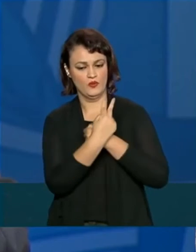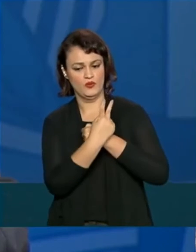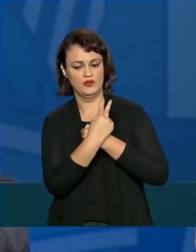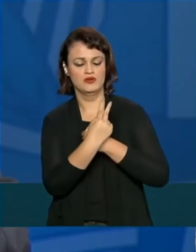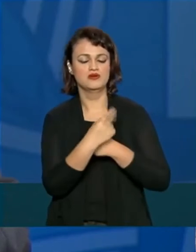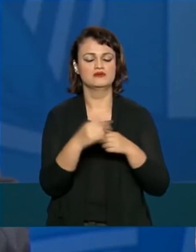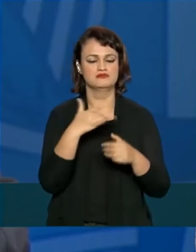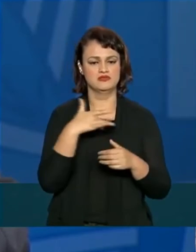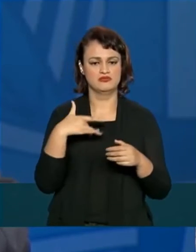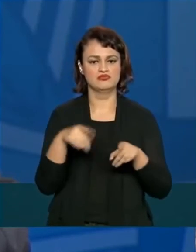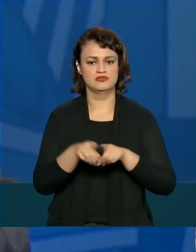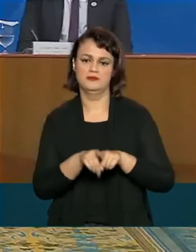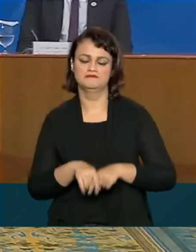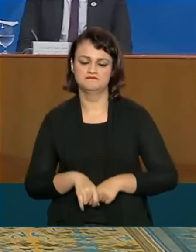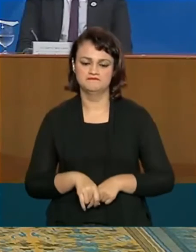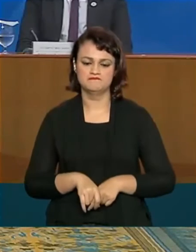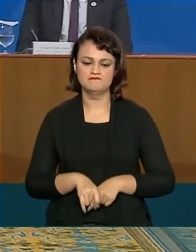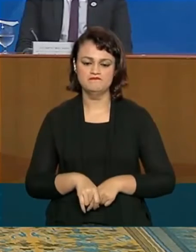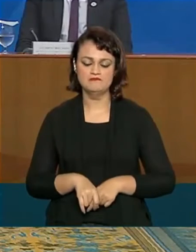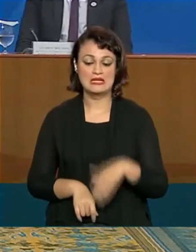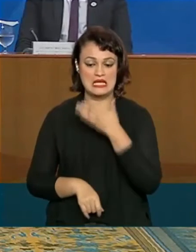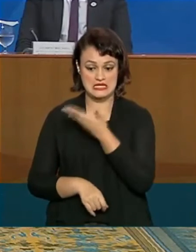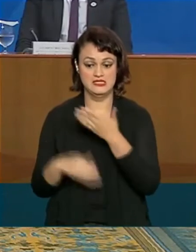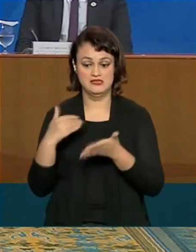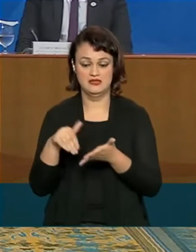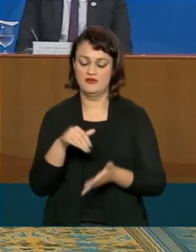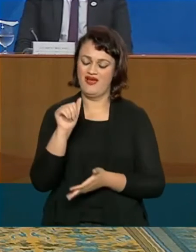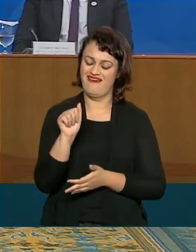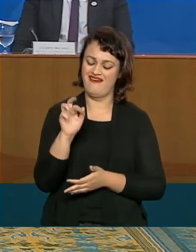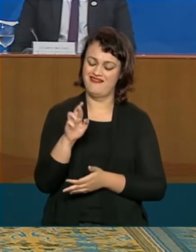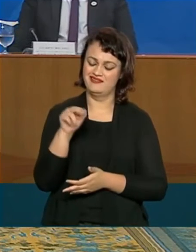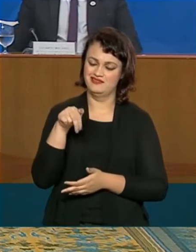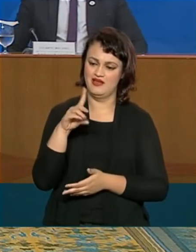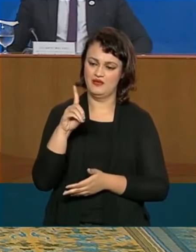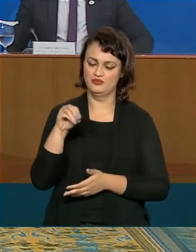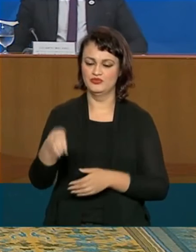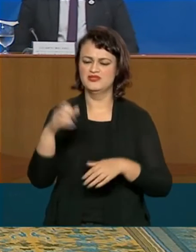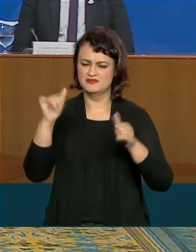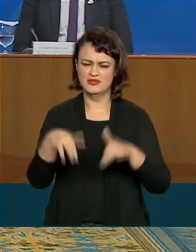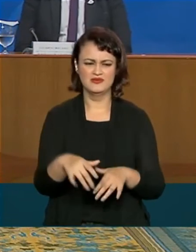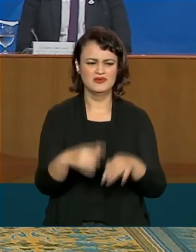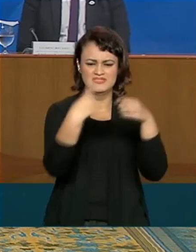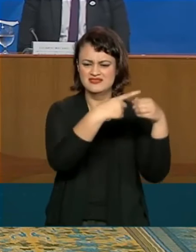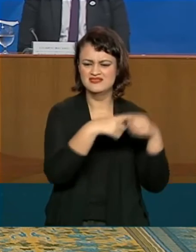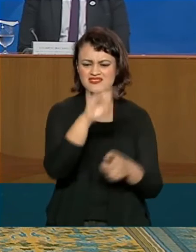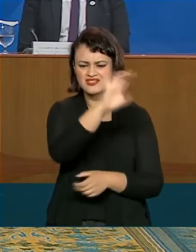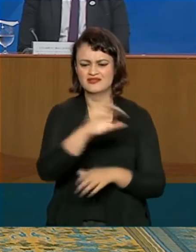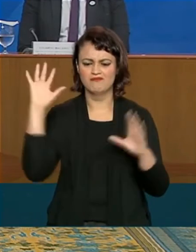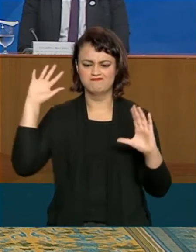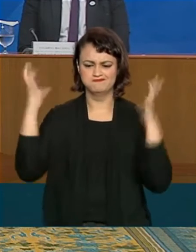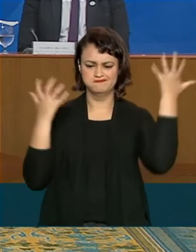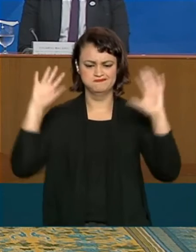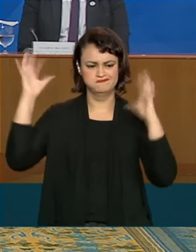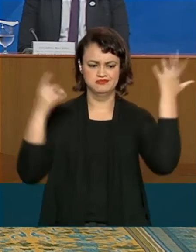O próprio secretário Arnaldo, ele colocou aqui as diferenças dos biomas e climatológicas do nosso